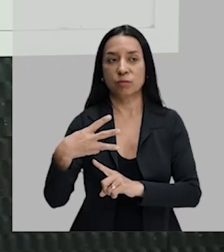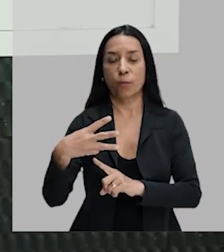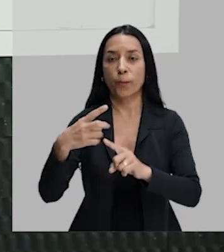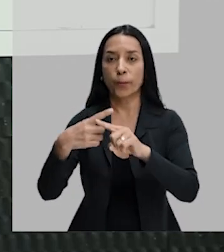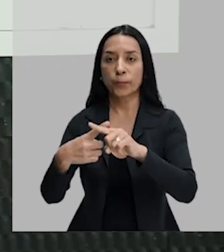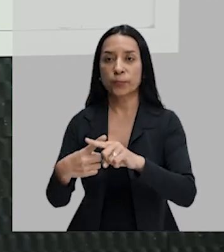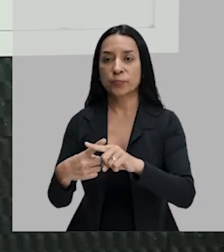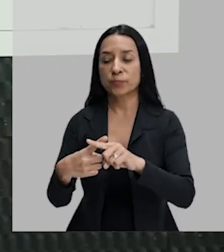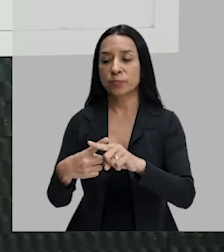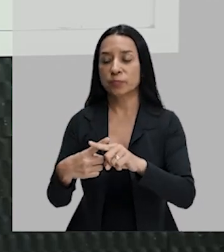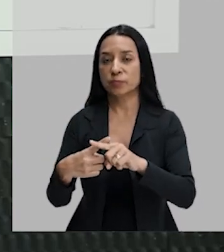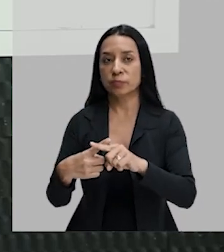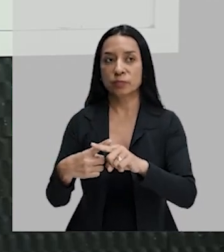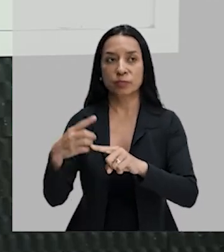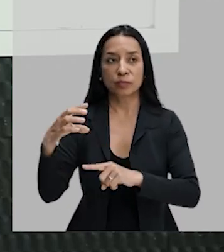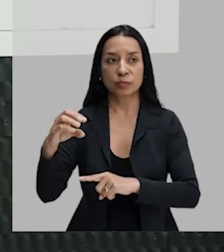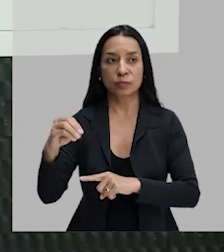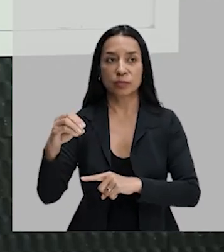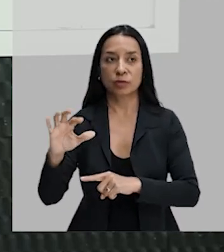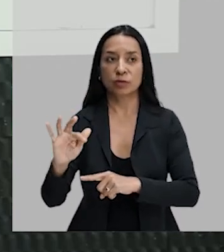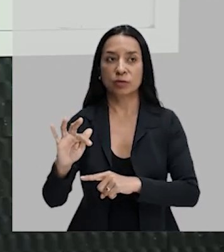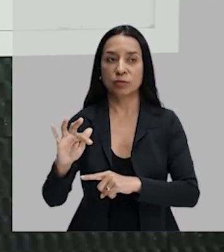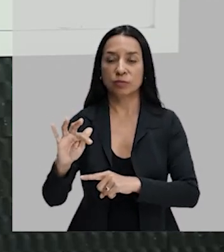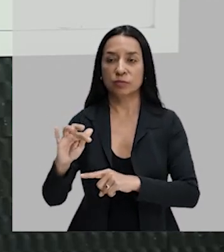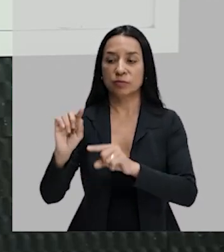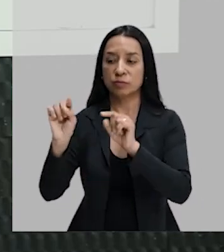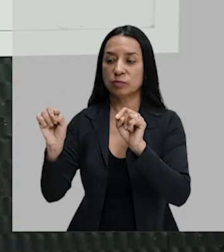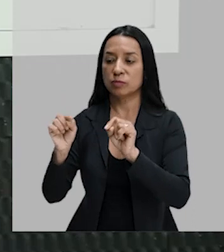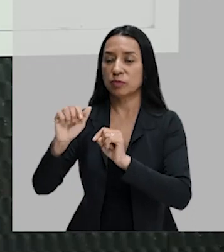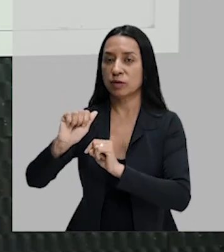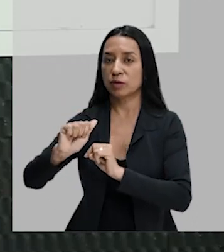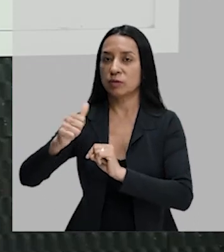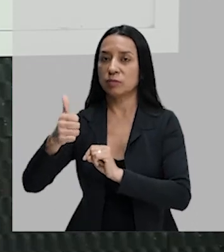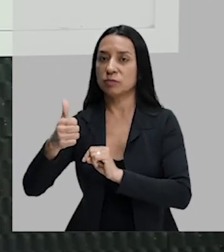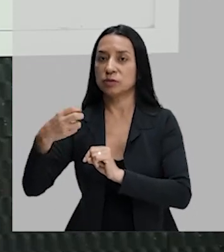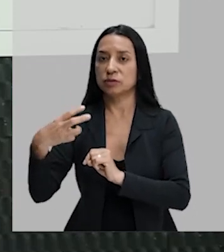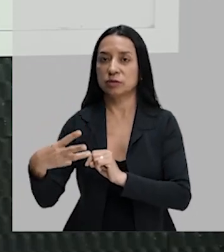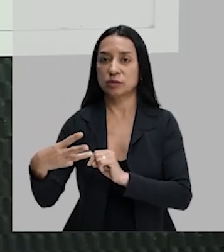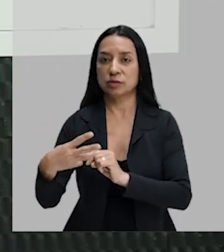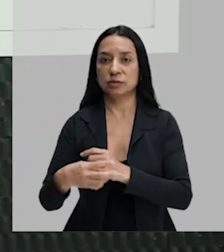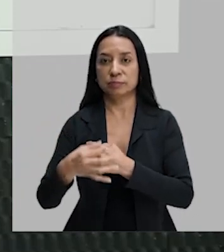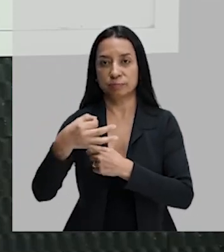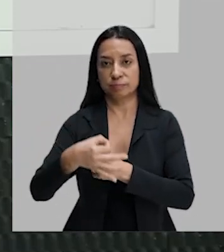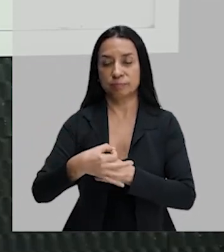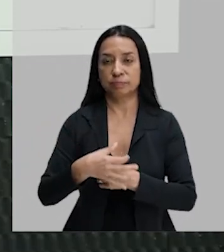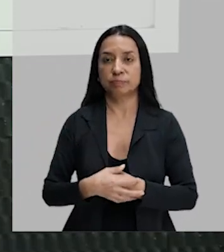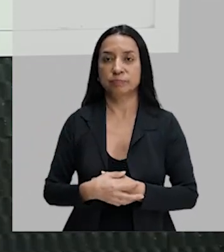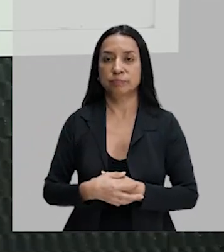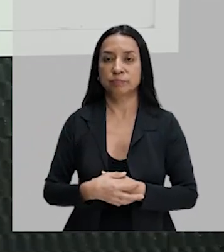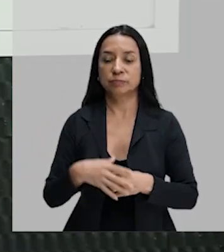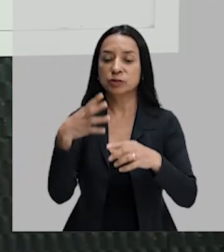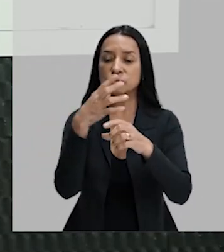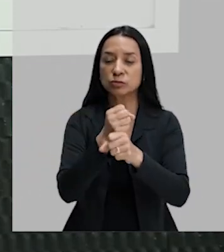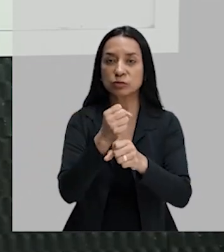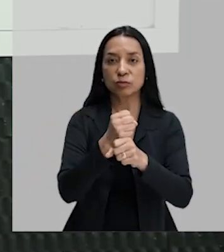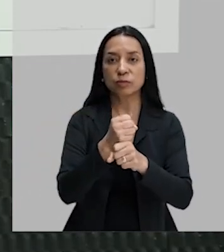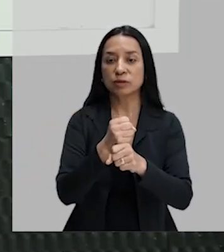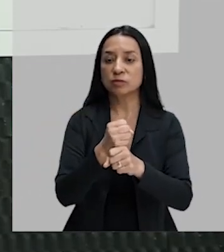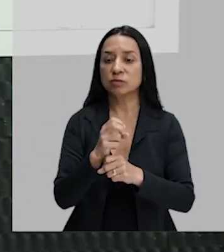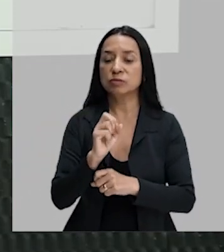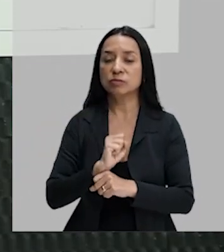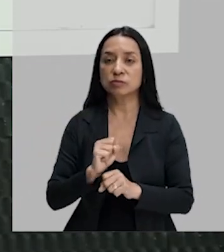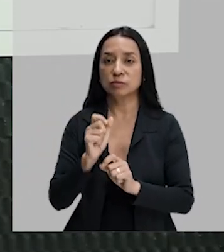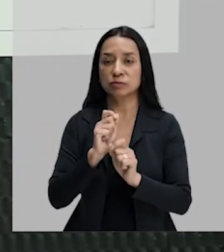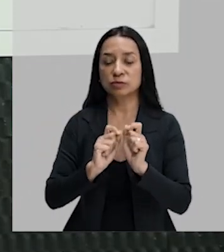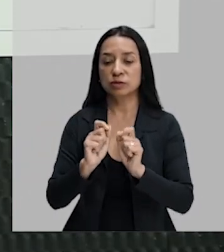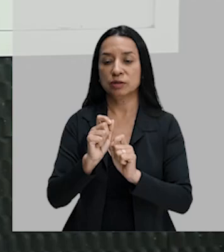multiplicado pelo qual fator do elemento a13 certo então somatório do produto